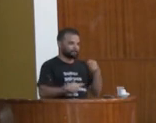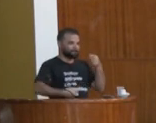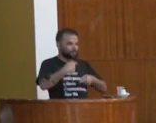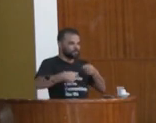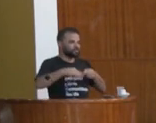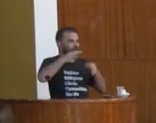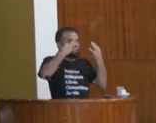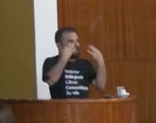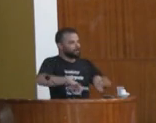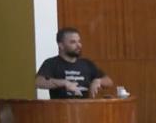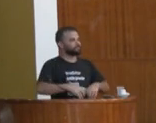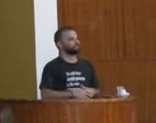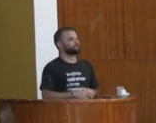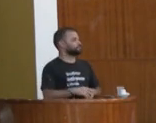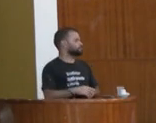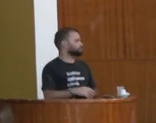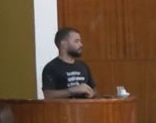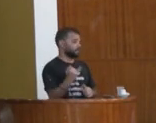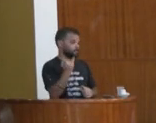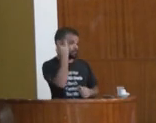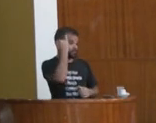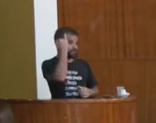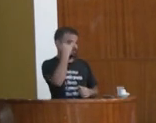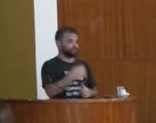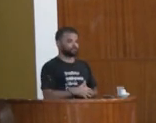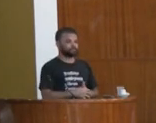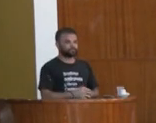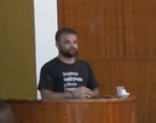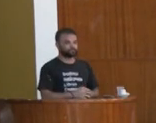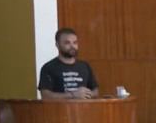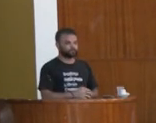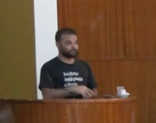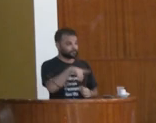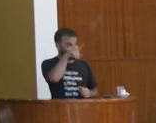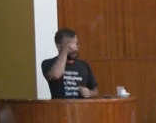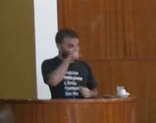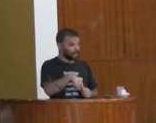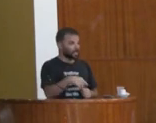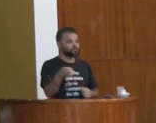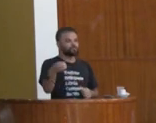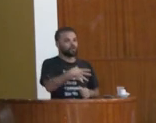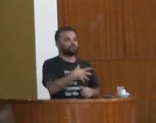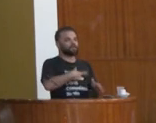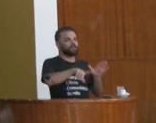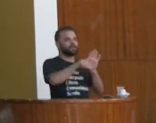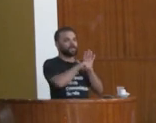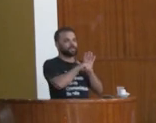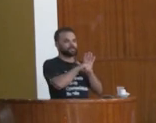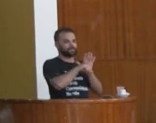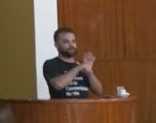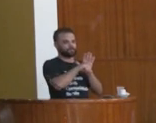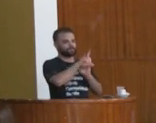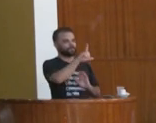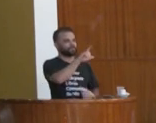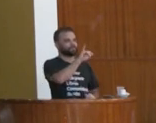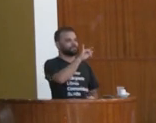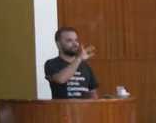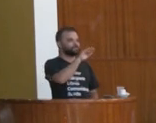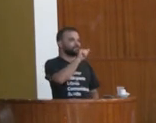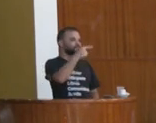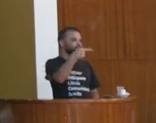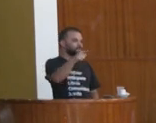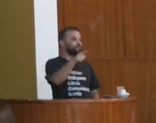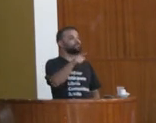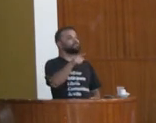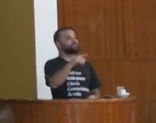também muito importante, que, aliás, que realça essa política afirmativa, é a nova lei de licitações e contratos, né, que é a